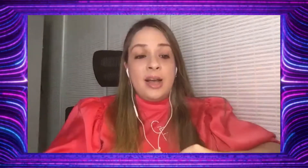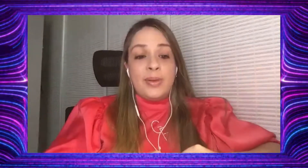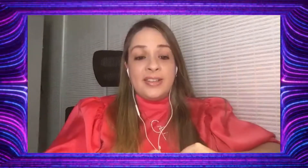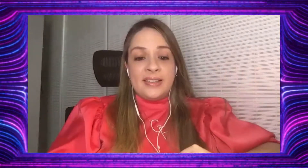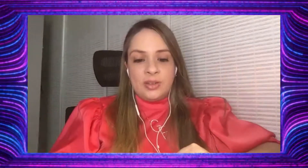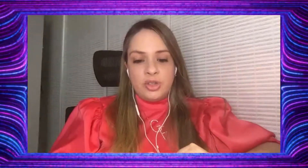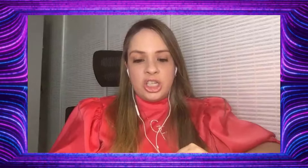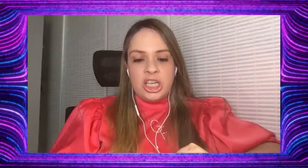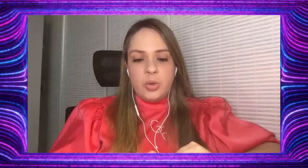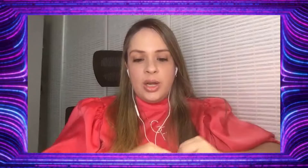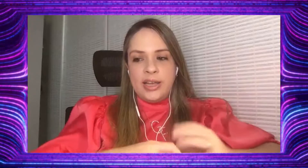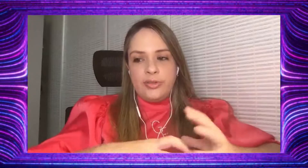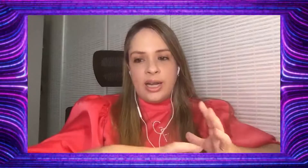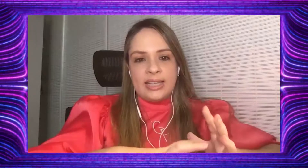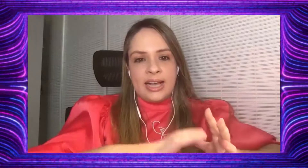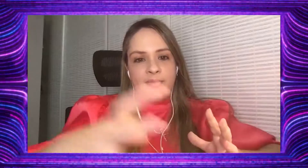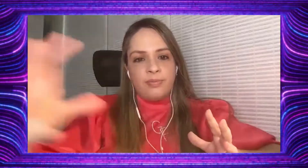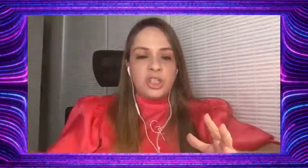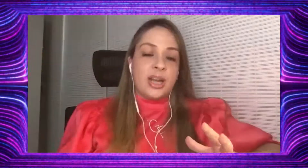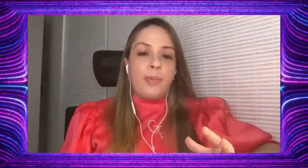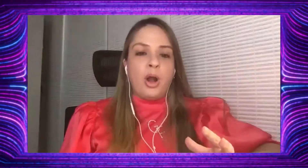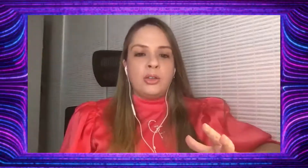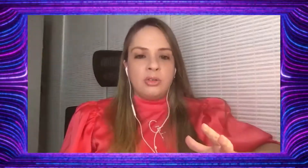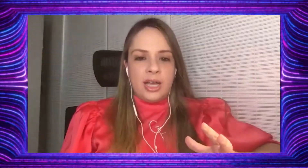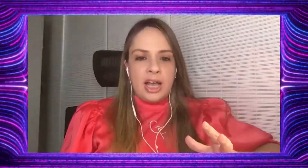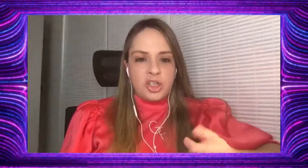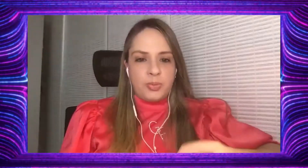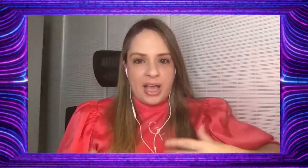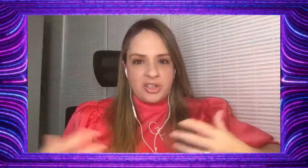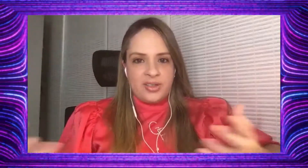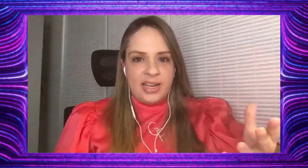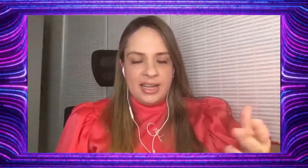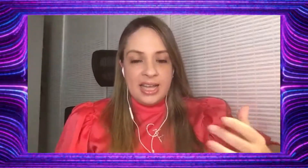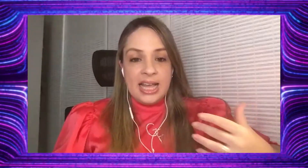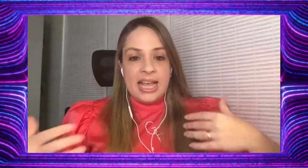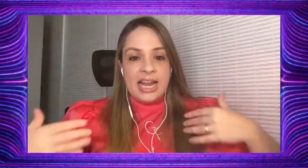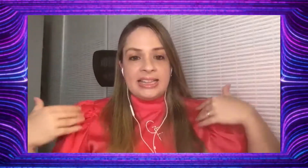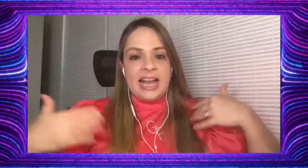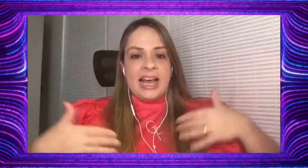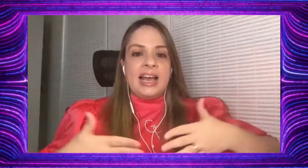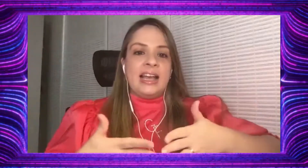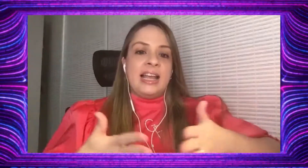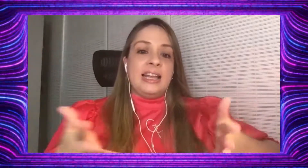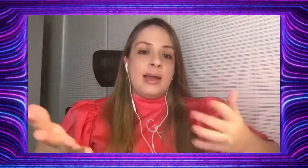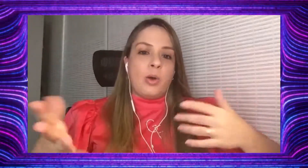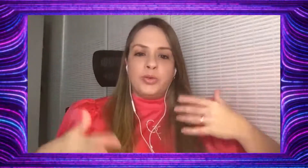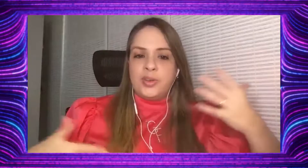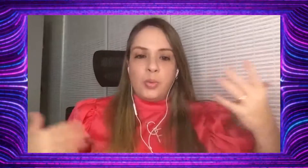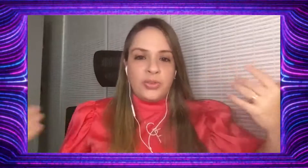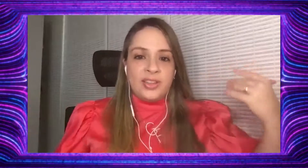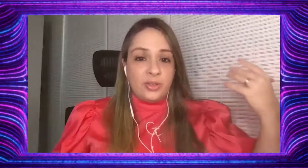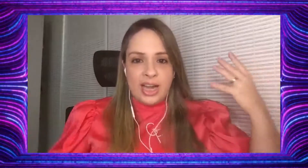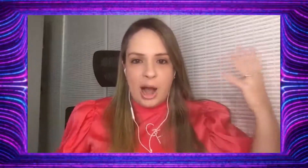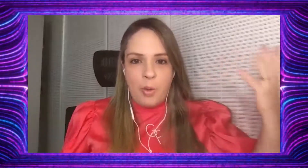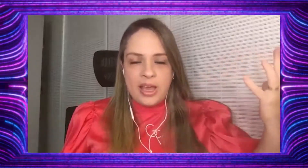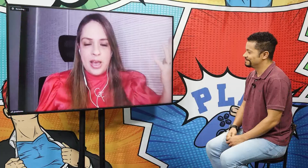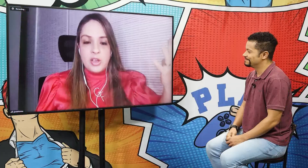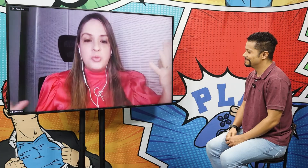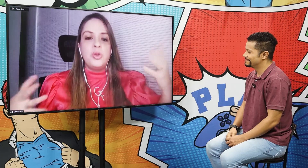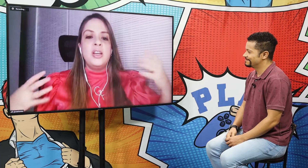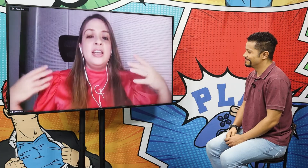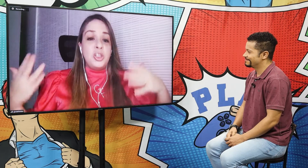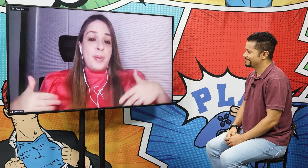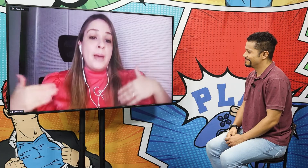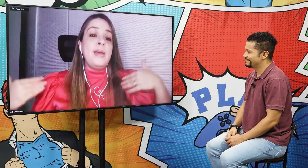e dá uma sensação de que o livro ele tá extrapolando, né, as páginas ali. Ele é como se fosse multissensorial